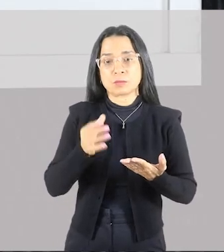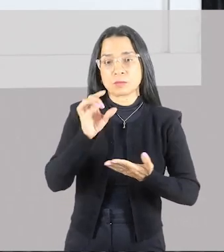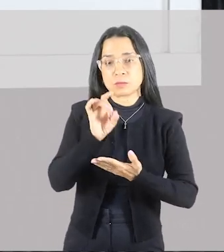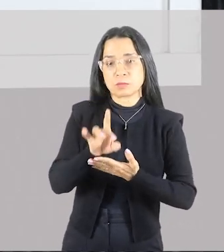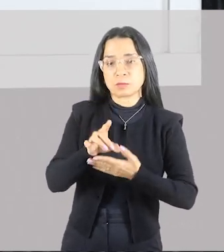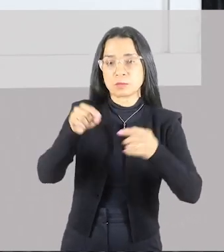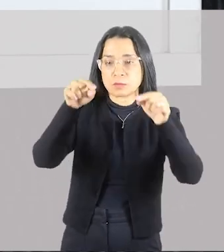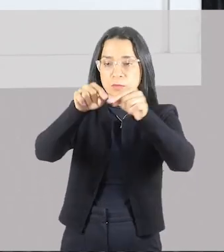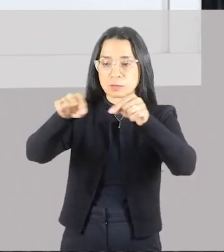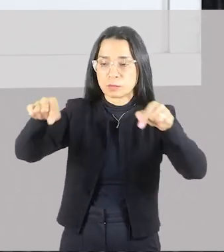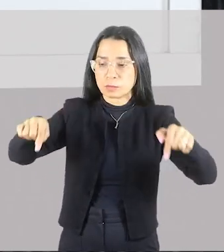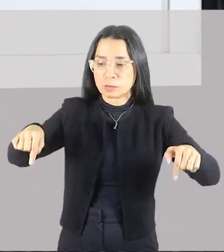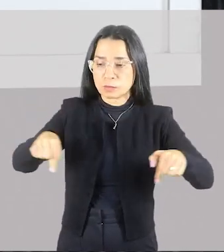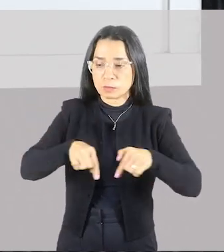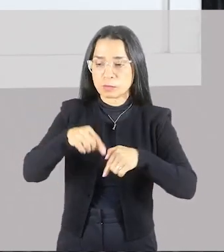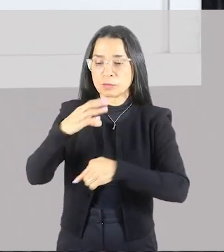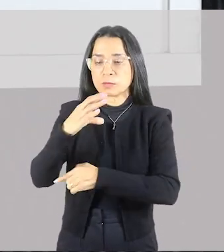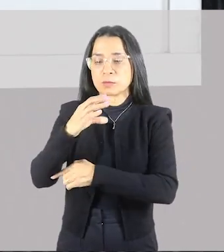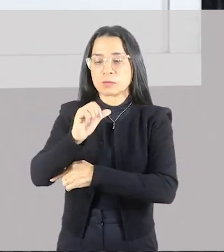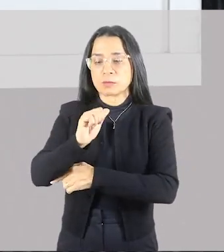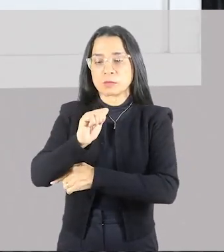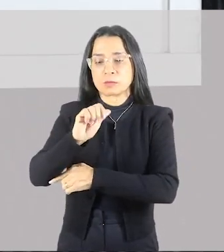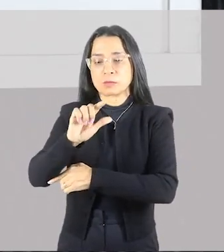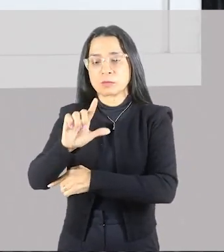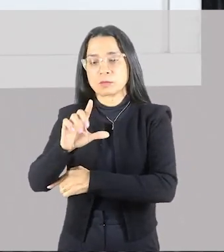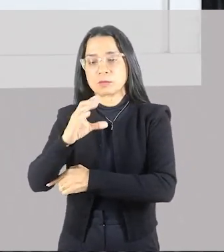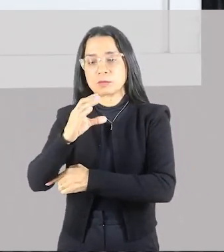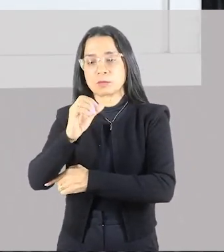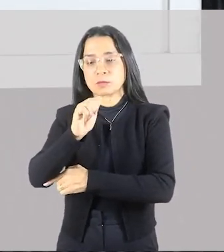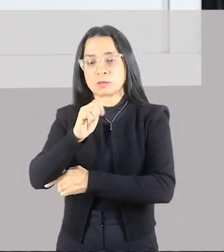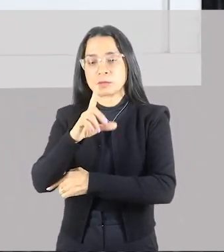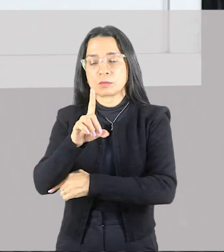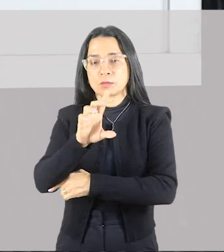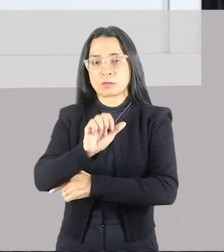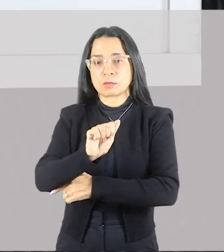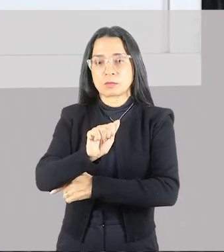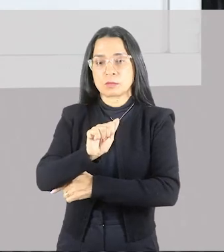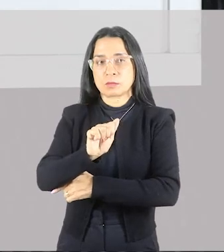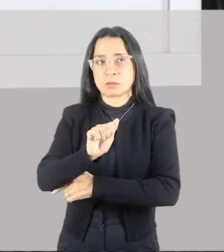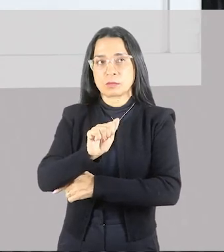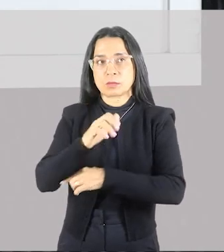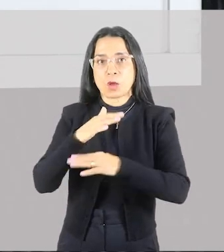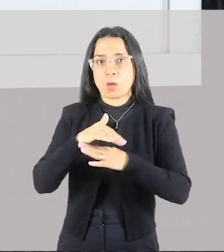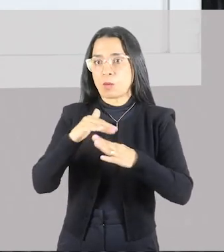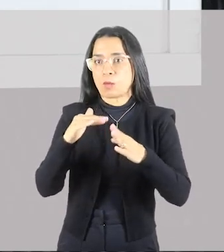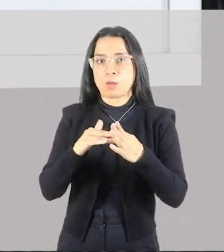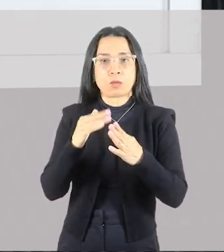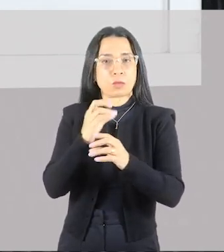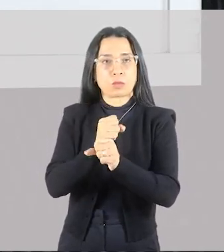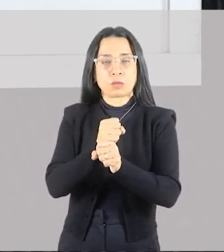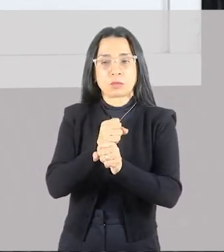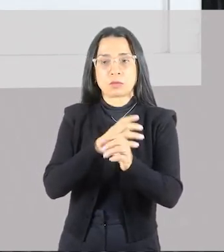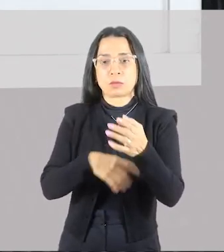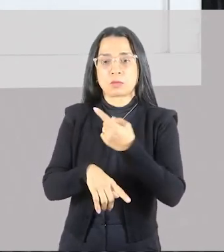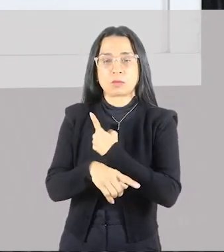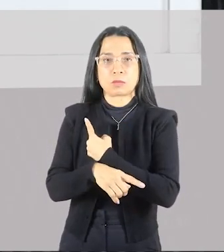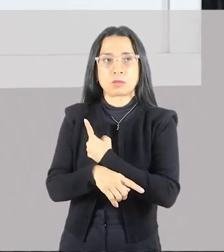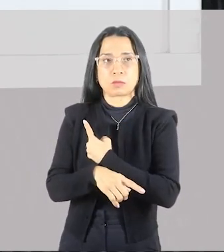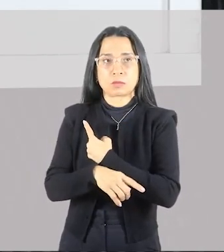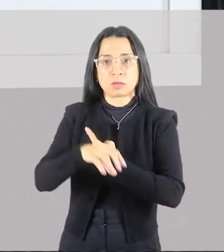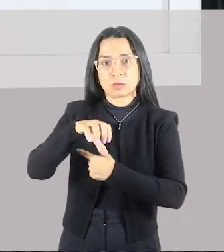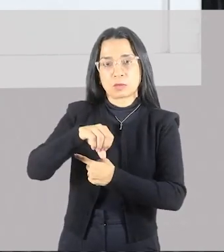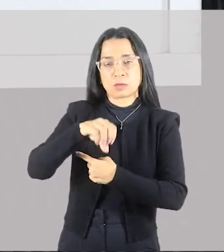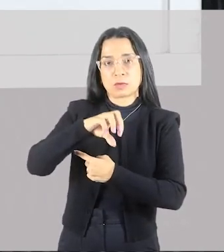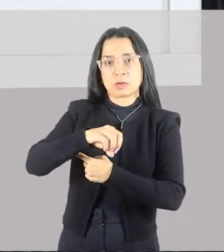à calçada, eu pego a área total do terreno, 900 metros quadrados,